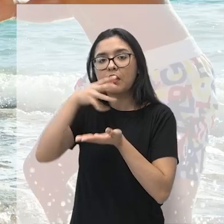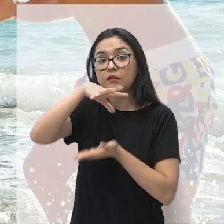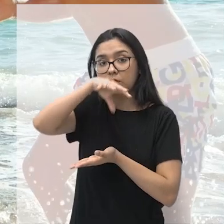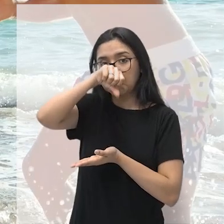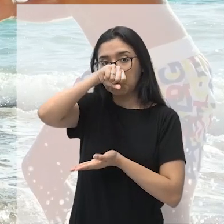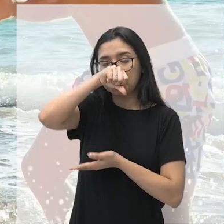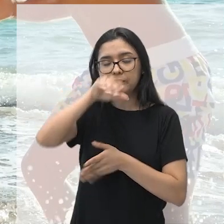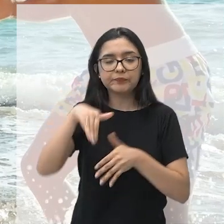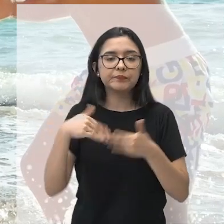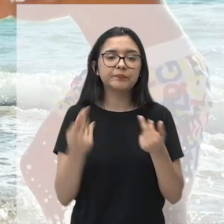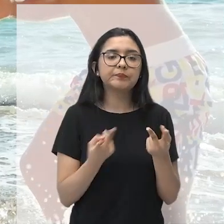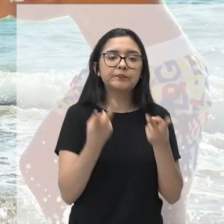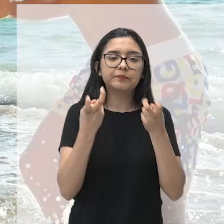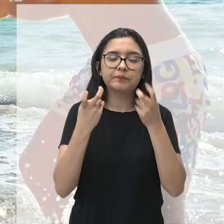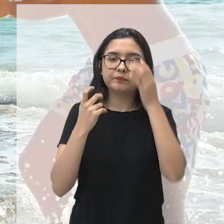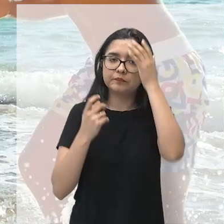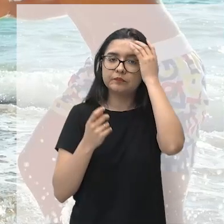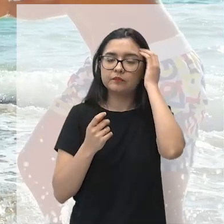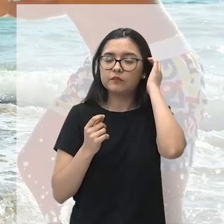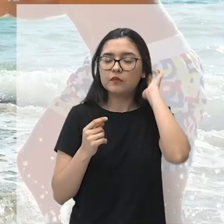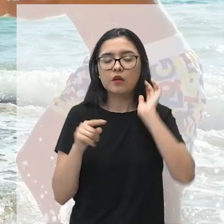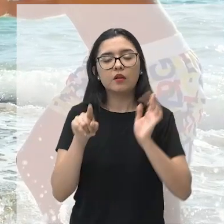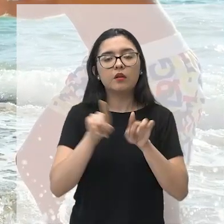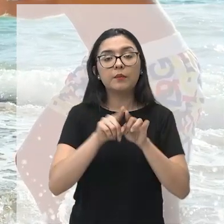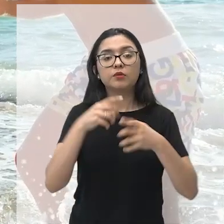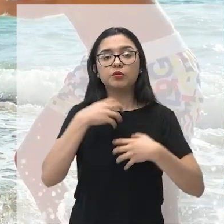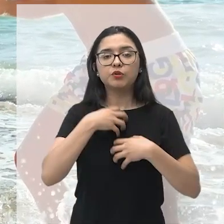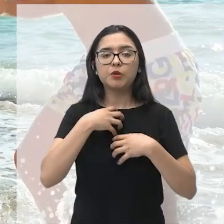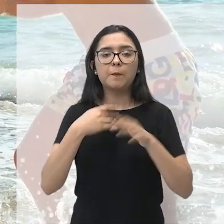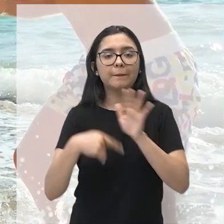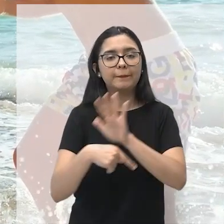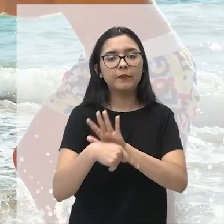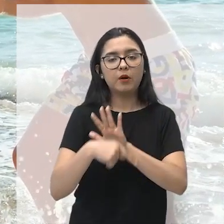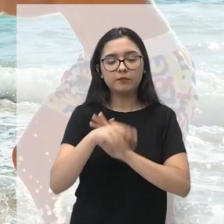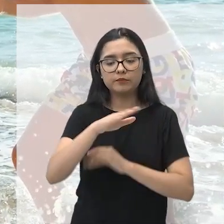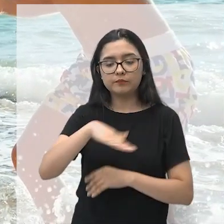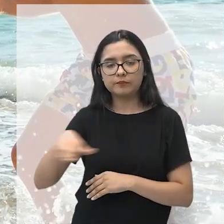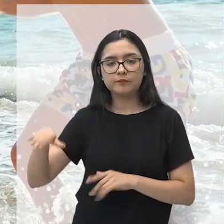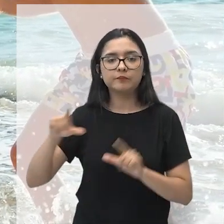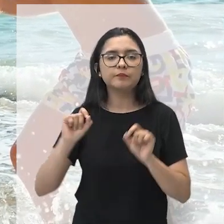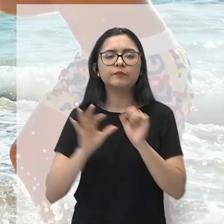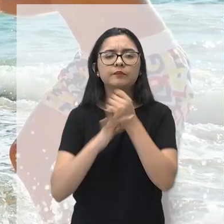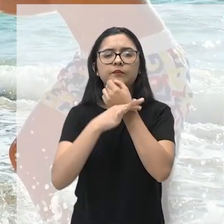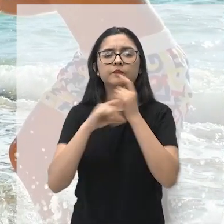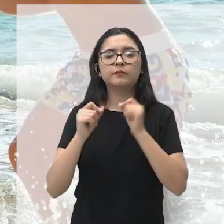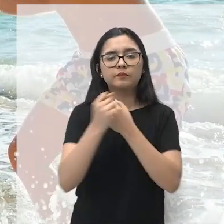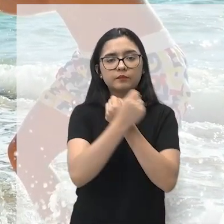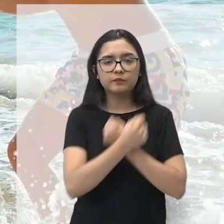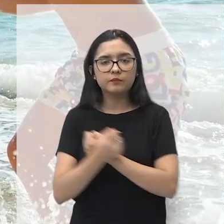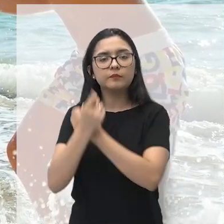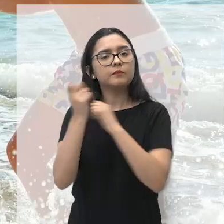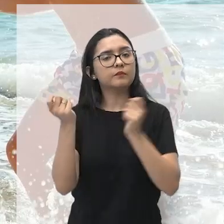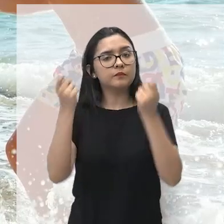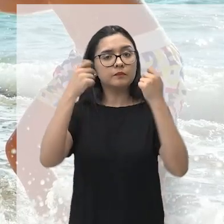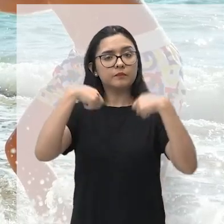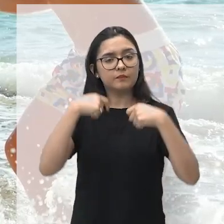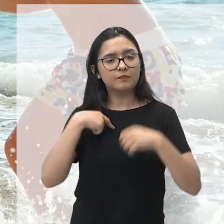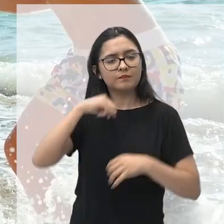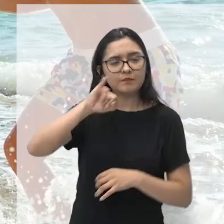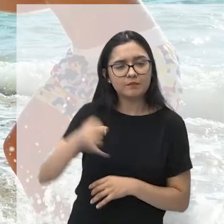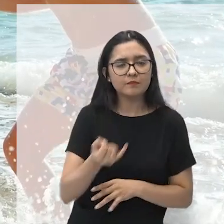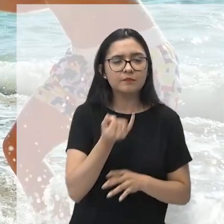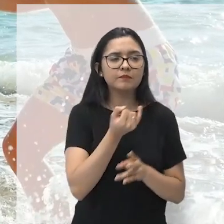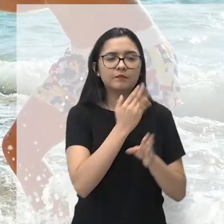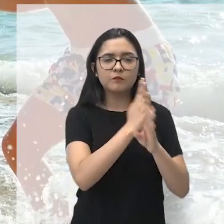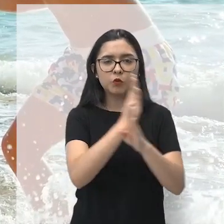aromas. Os reflexos, juntamente com os sentidos aguçados das crianças, garantem sua segurança e permitem que elas explorem o